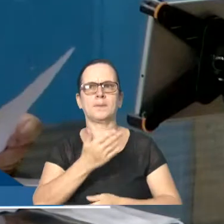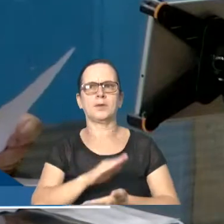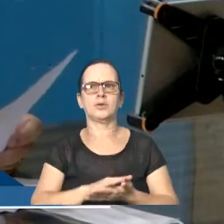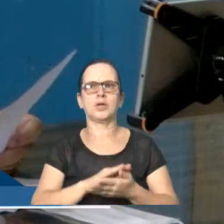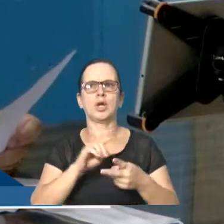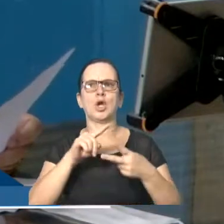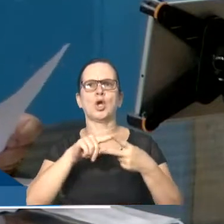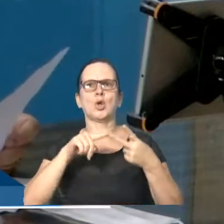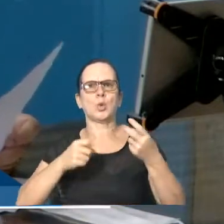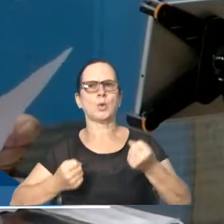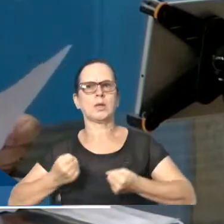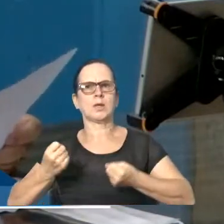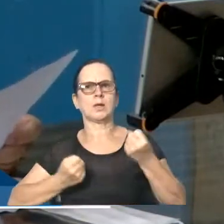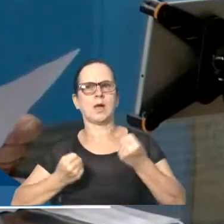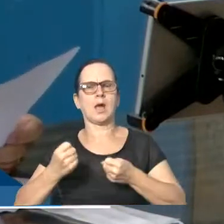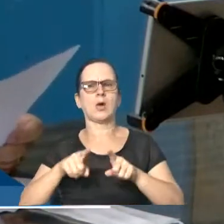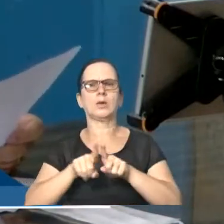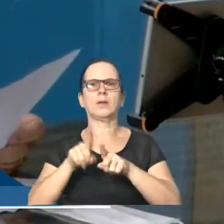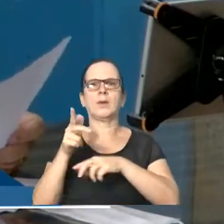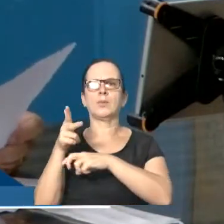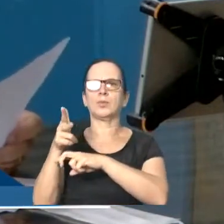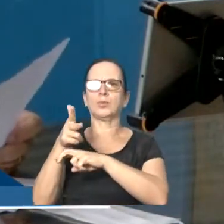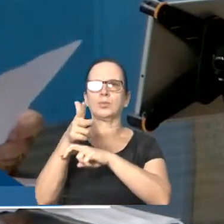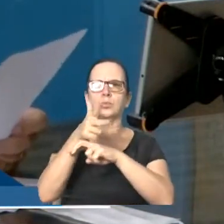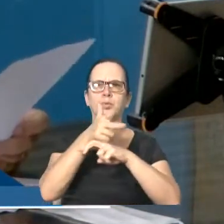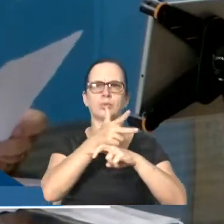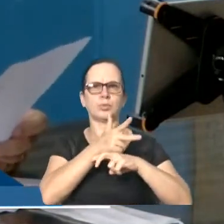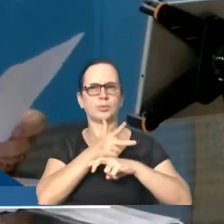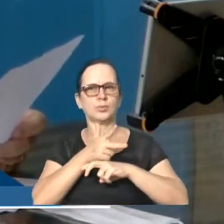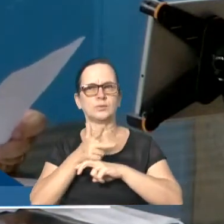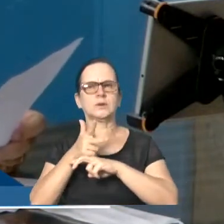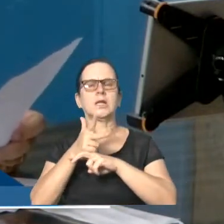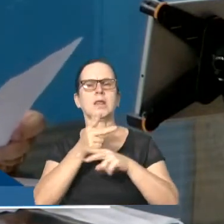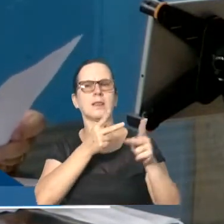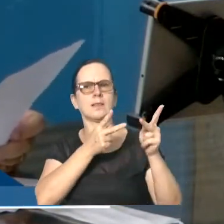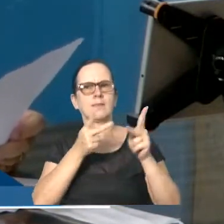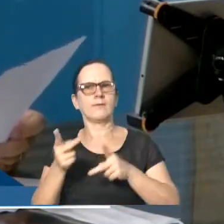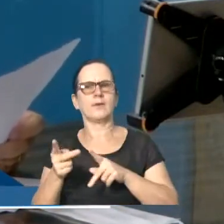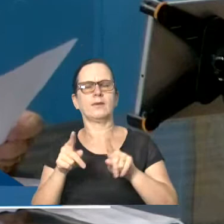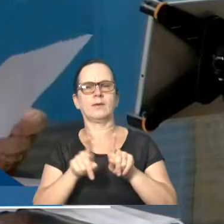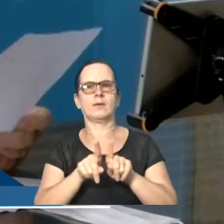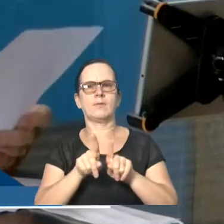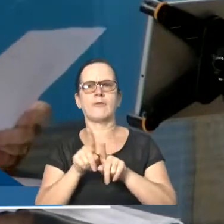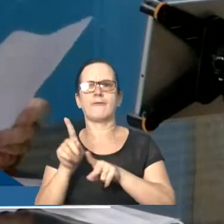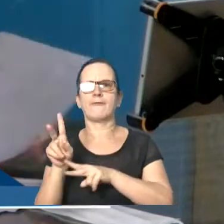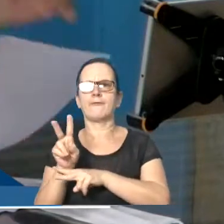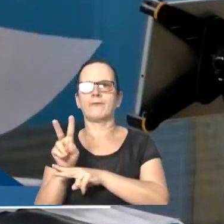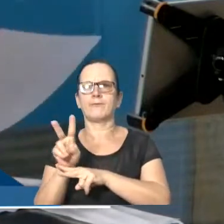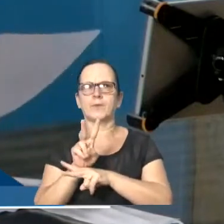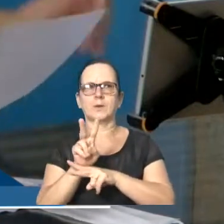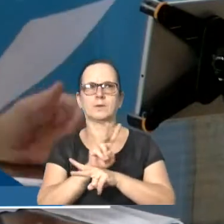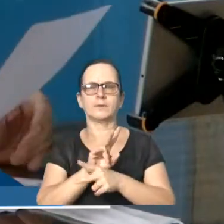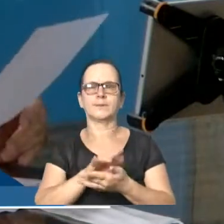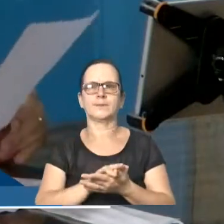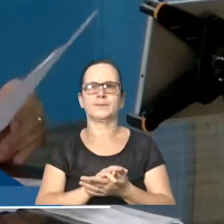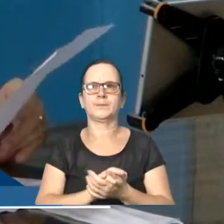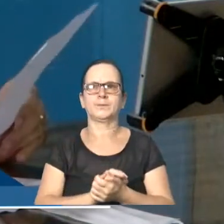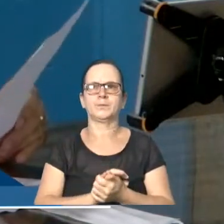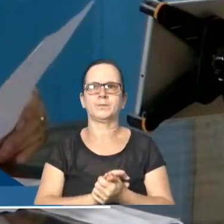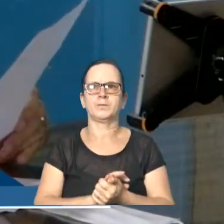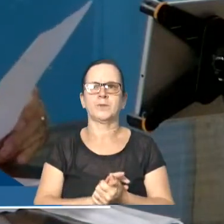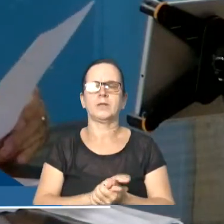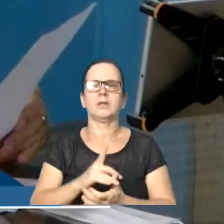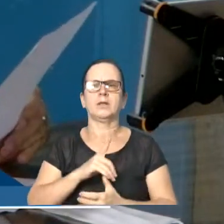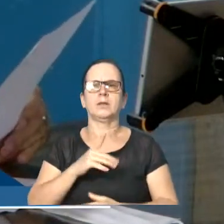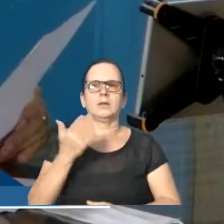2 carros da Câmara, a TV Câmara para acompanhar a gente nessas visitas, né, nessa fiscalização. Está lá. Nós